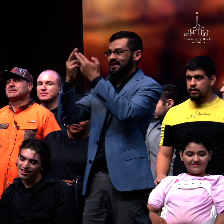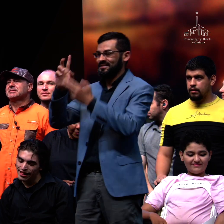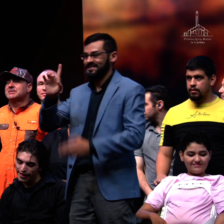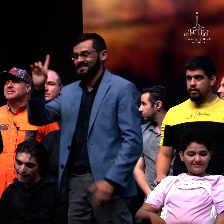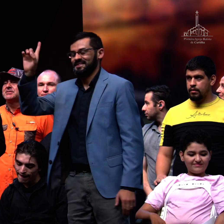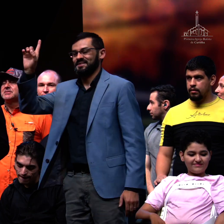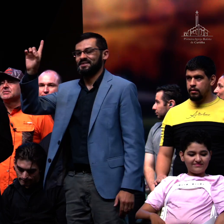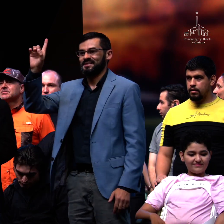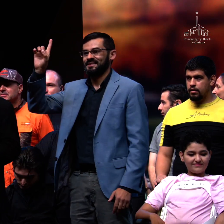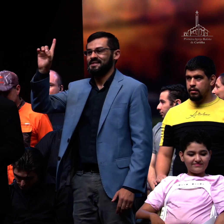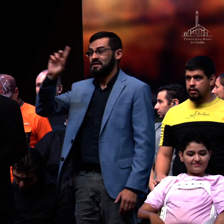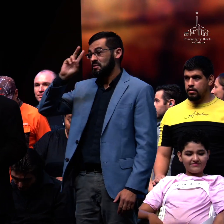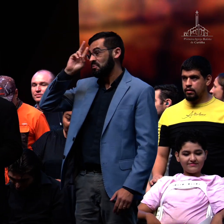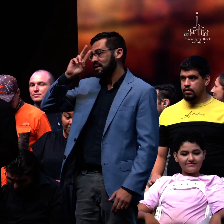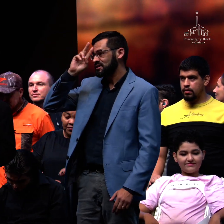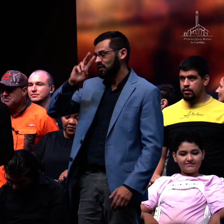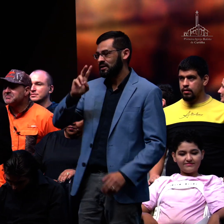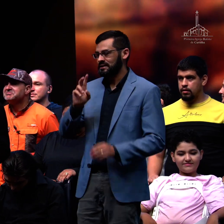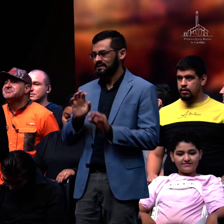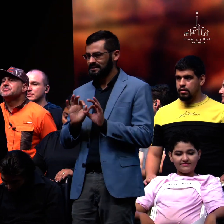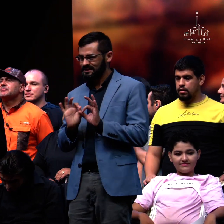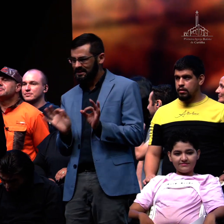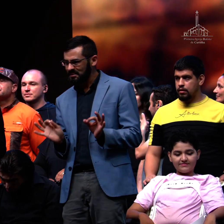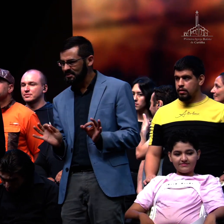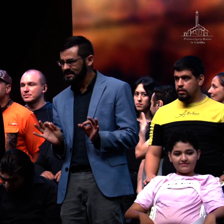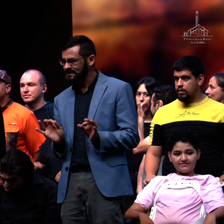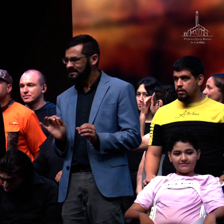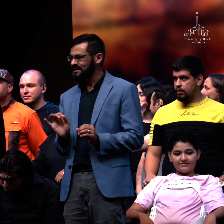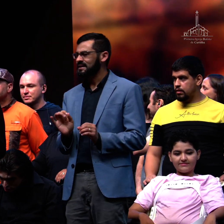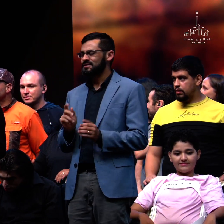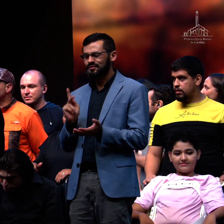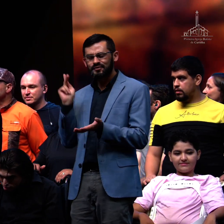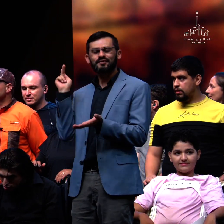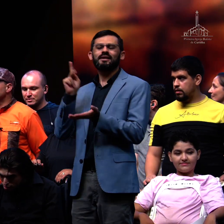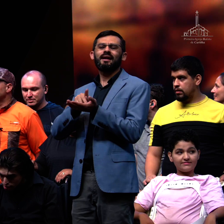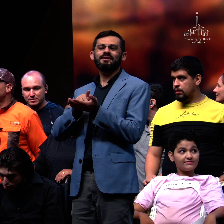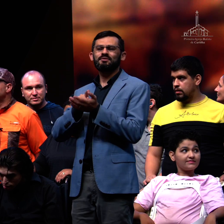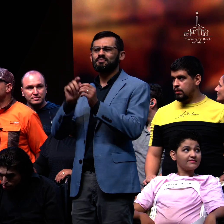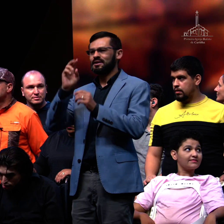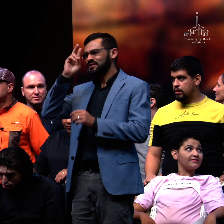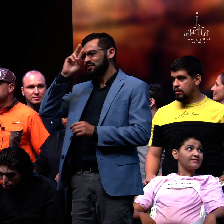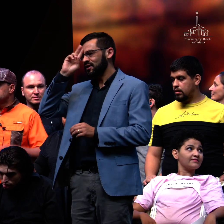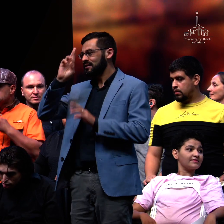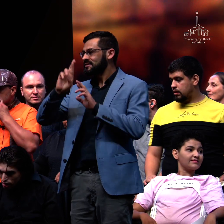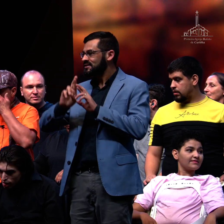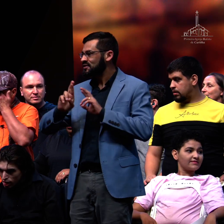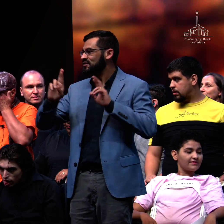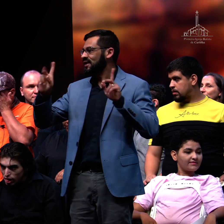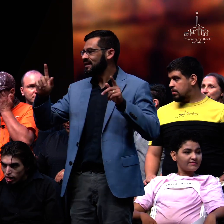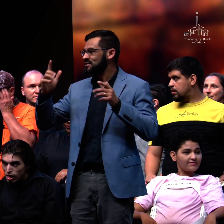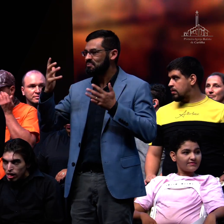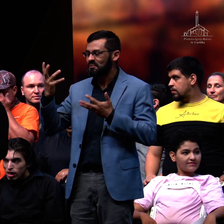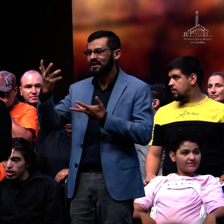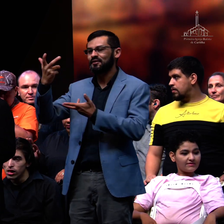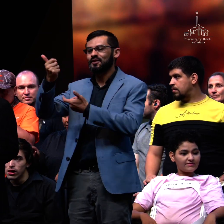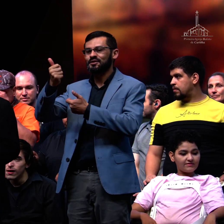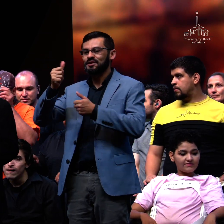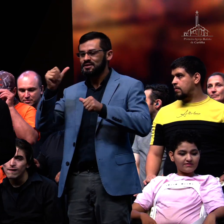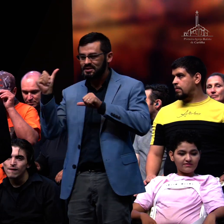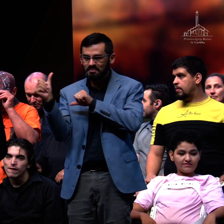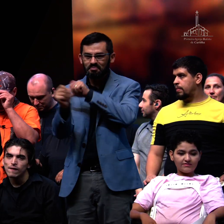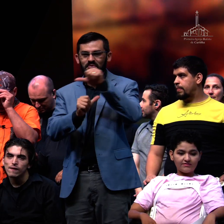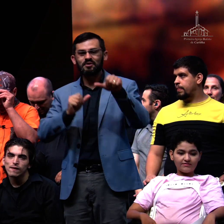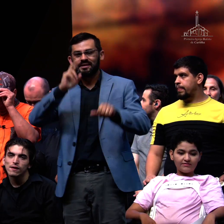Deus. Não é uma história muito simples, é uma história realmente diferente, tremenda, que muda